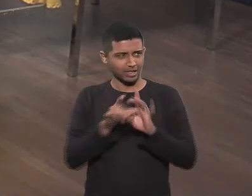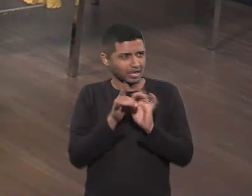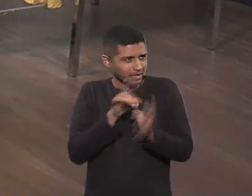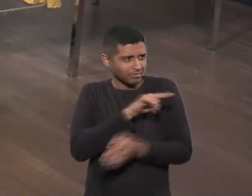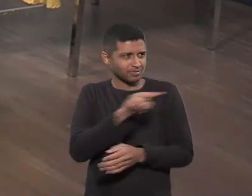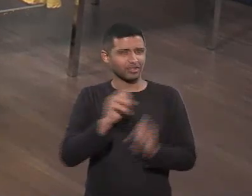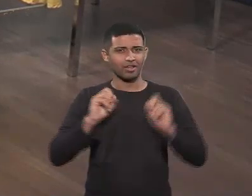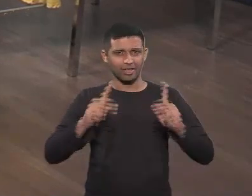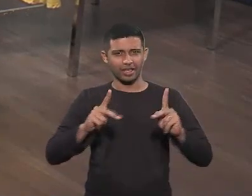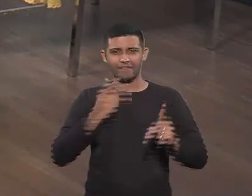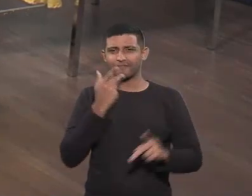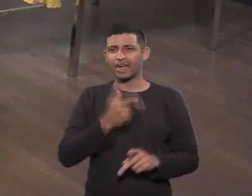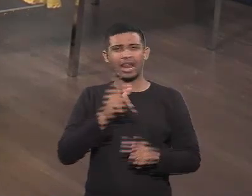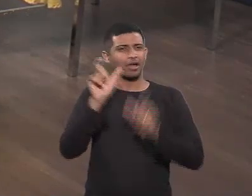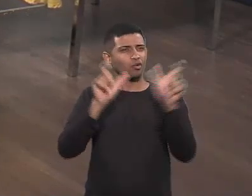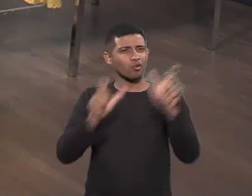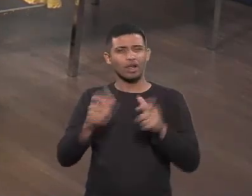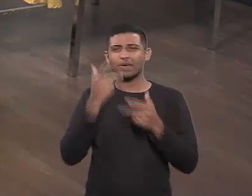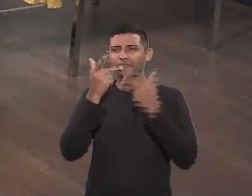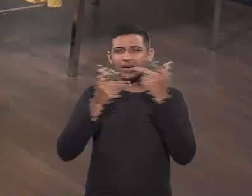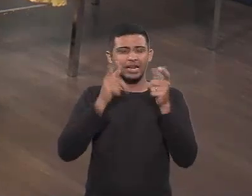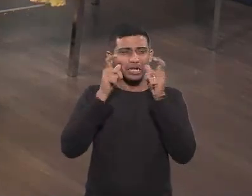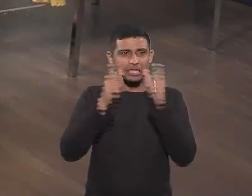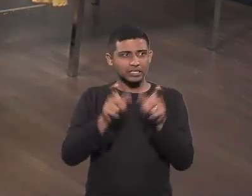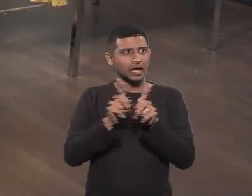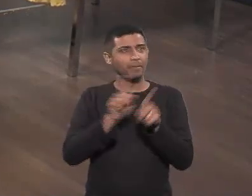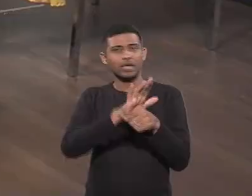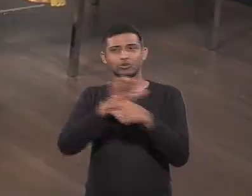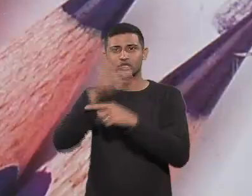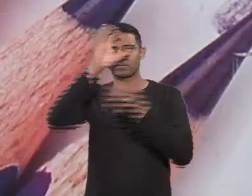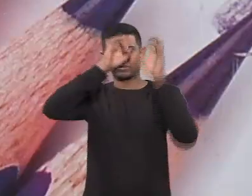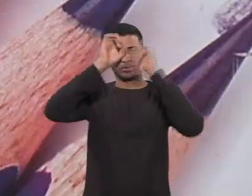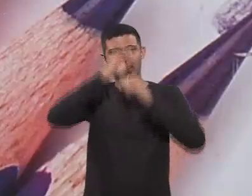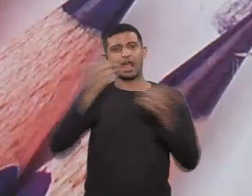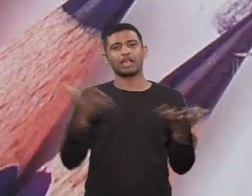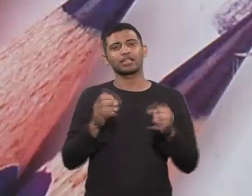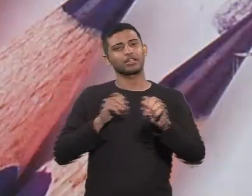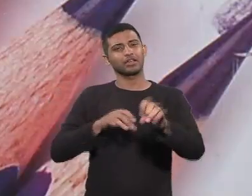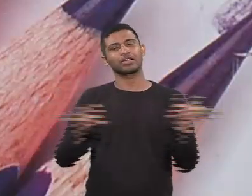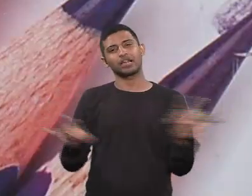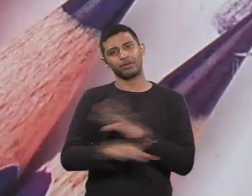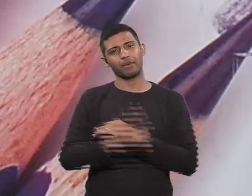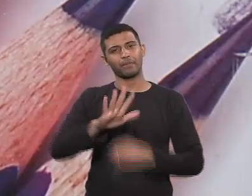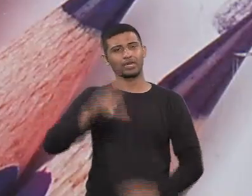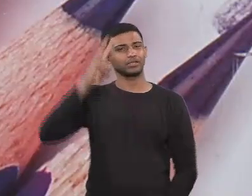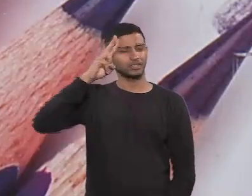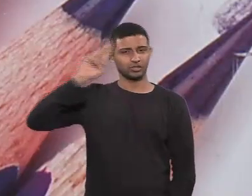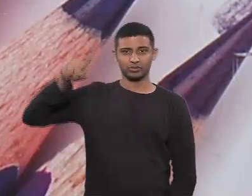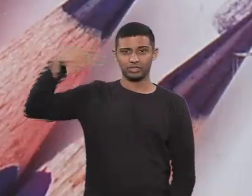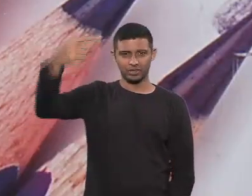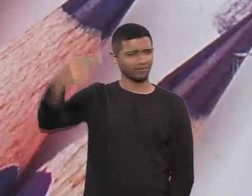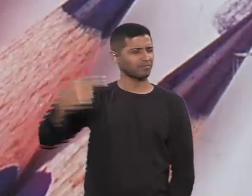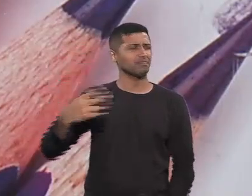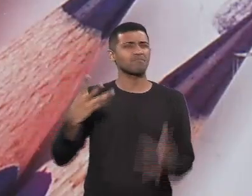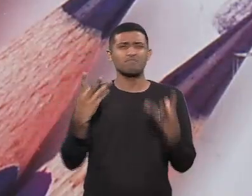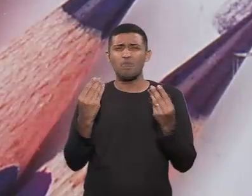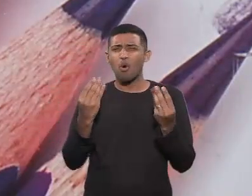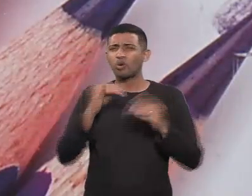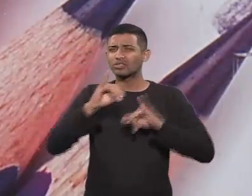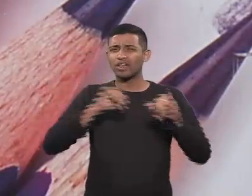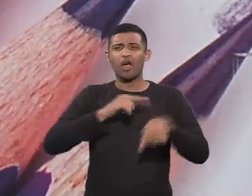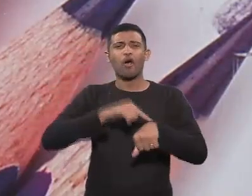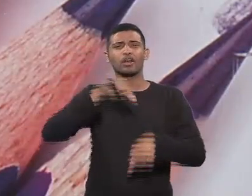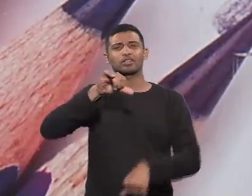é de vocês. Vão falar de coisas interessantes e ricas. Isso que é importante. O nosso programa fica por aqui, mas na segunda-feira tem